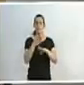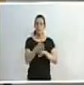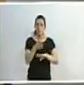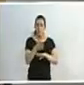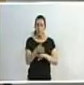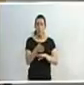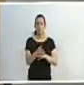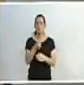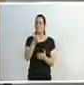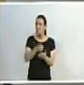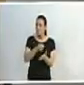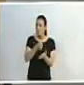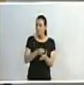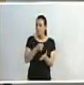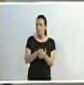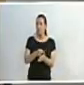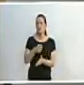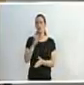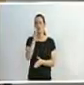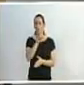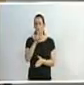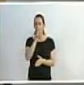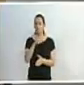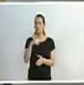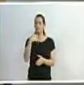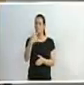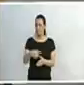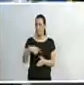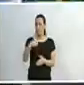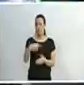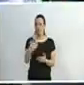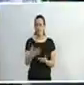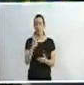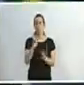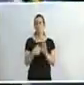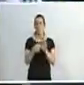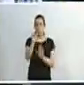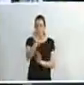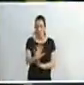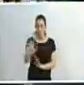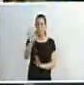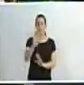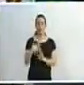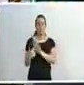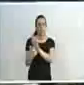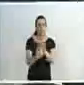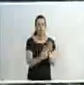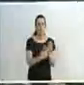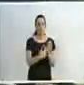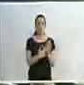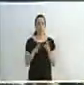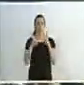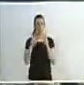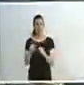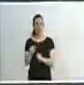dessas lutas muitos domingos, pelo menos três, essas imagens refletem de todos esses dominantes